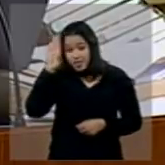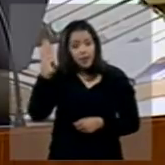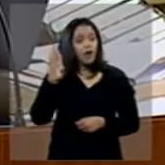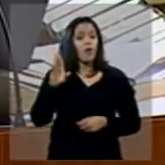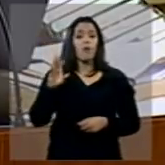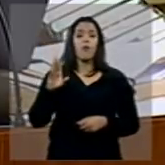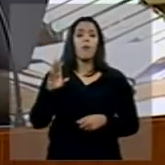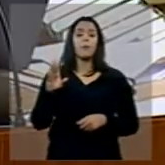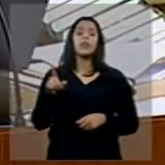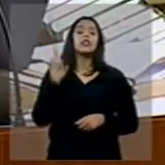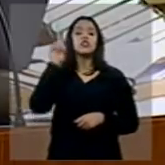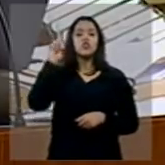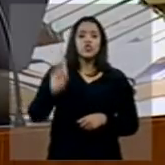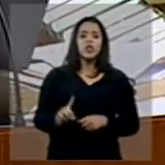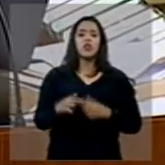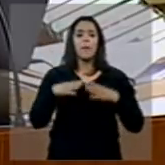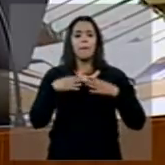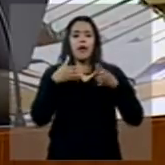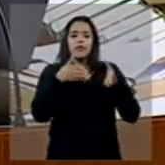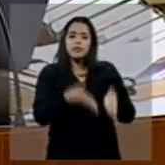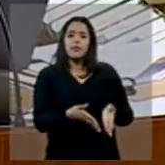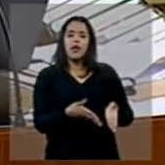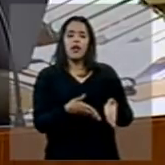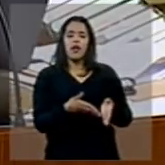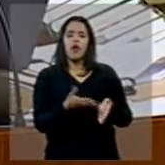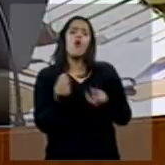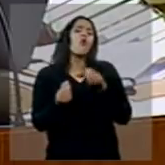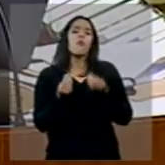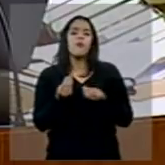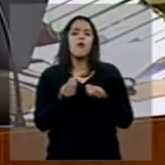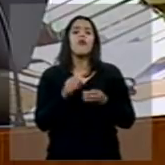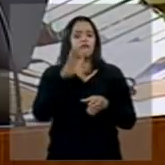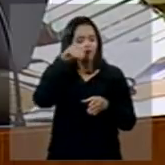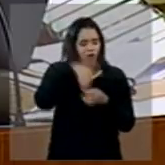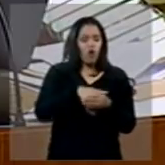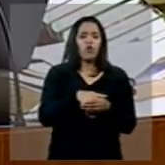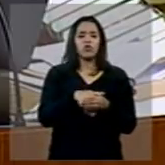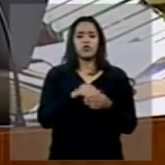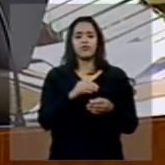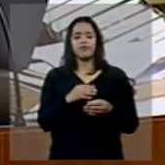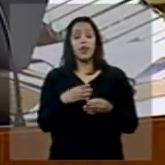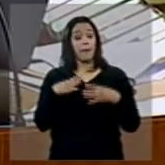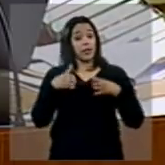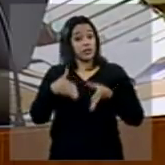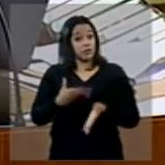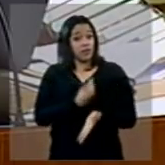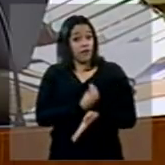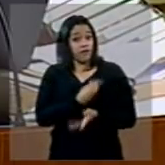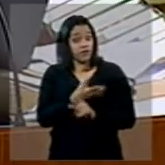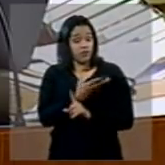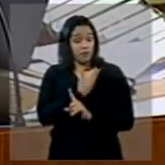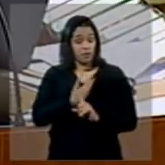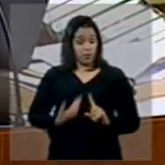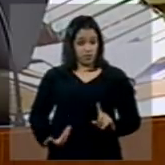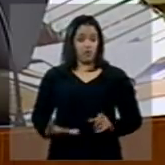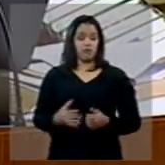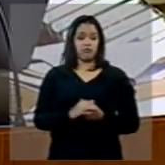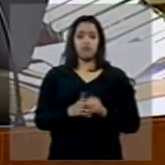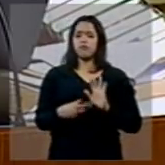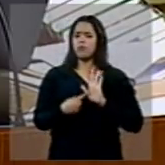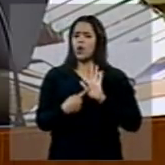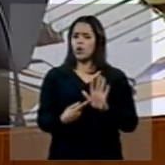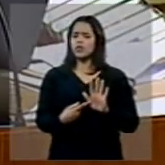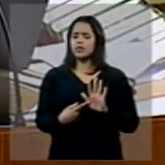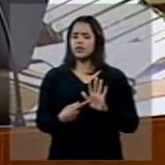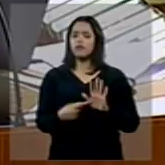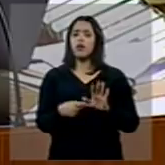seja o direito de participar por meio do voto da vida pública, e tendo em conta ainda que se afigura claramente